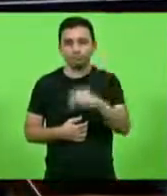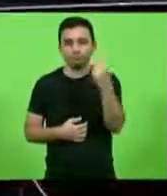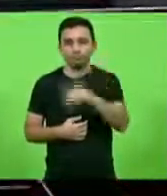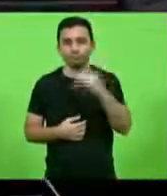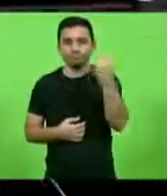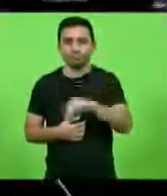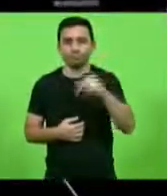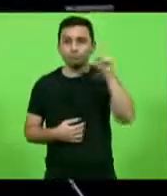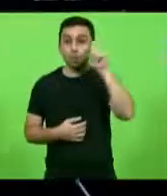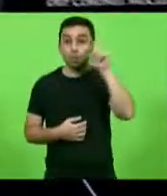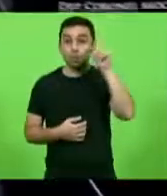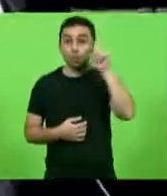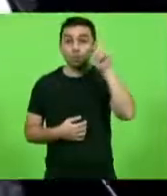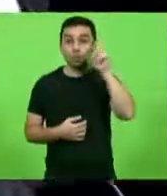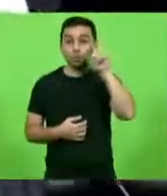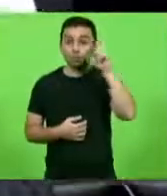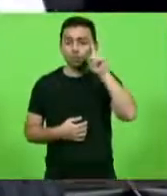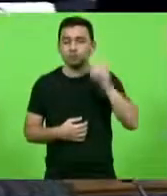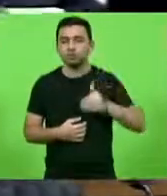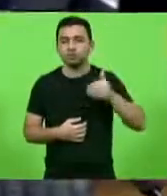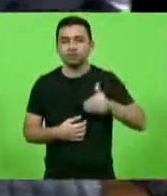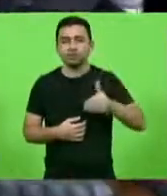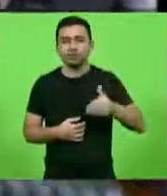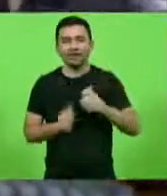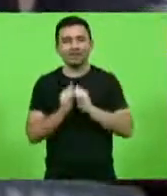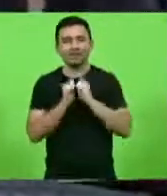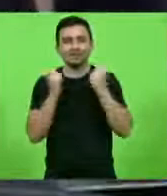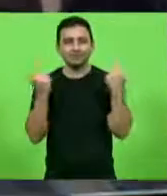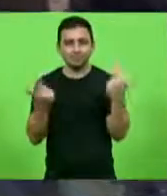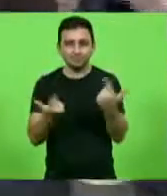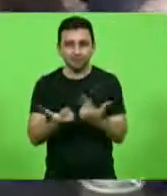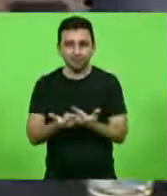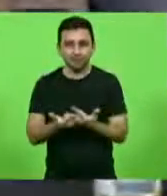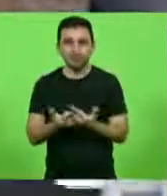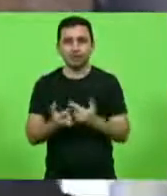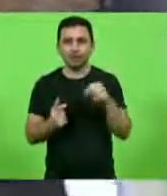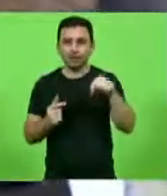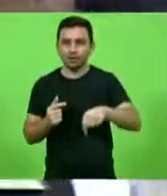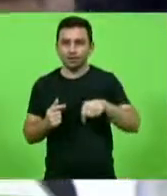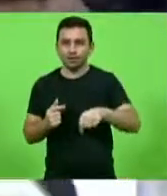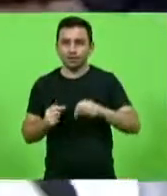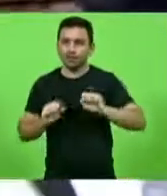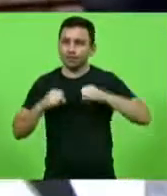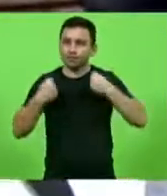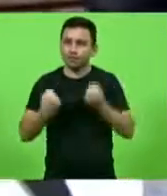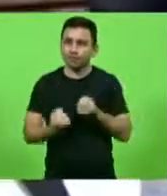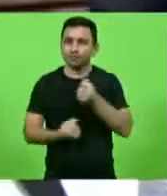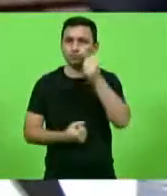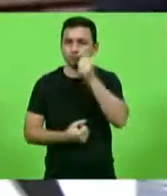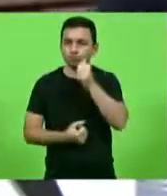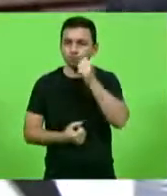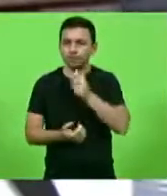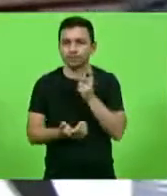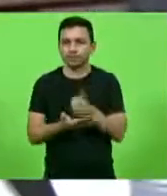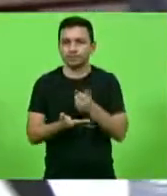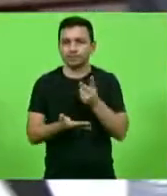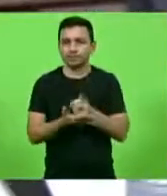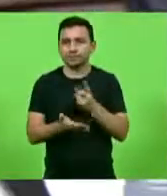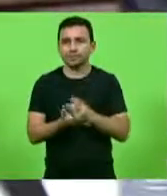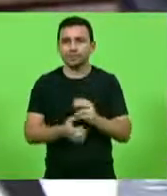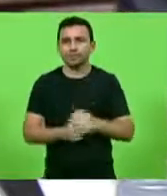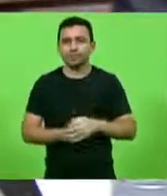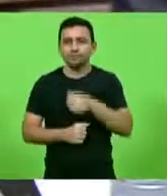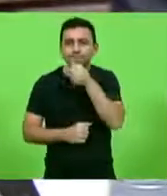Parece que é uma coisa de louco. A Assembleia Legislativa só defende as mulheres. E os velhos,